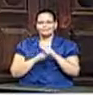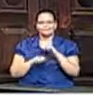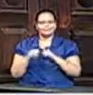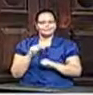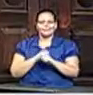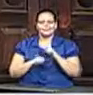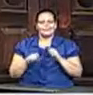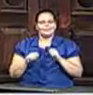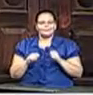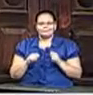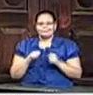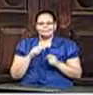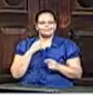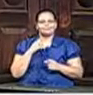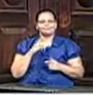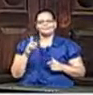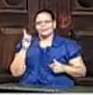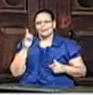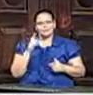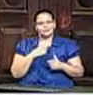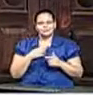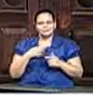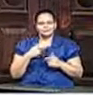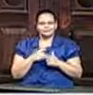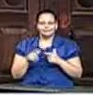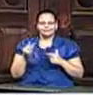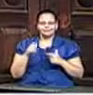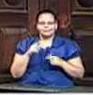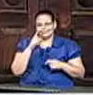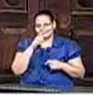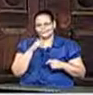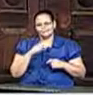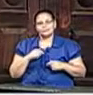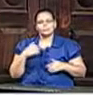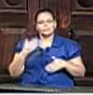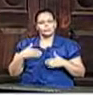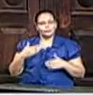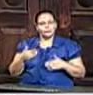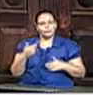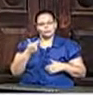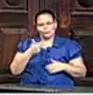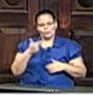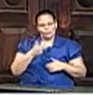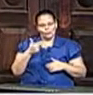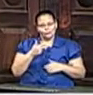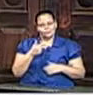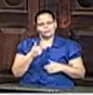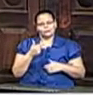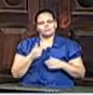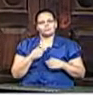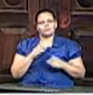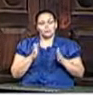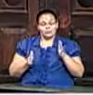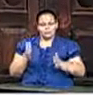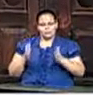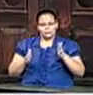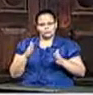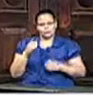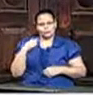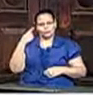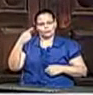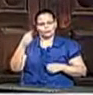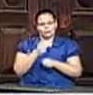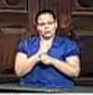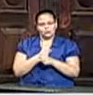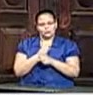completamente atropelada. Já no segundo mandato do presidente Fernando Henrique Cardoso,